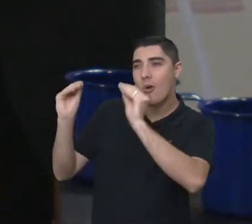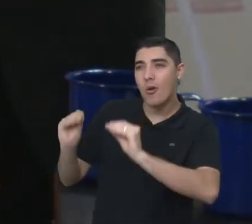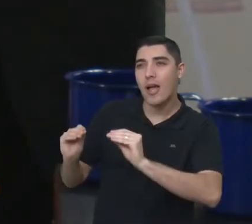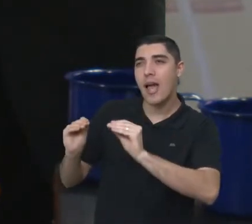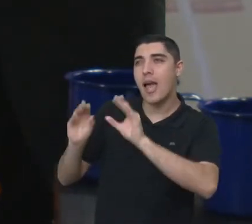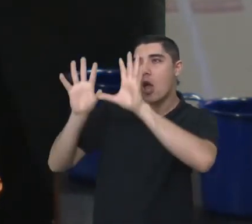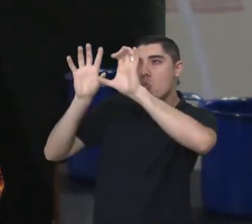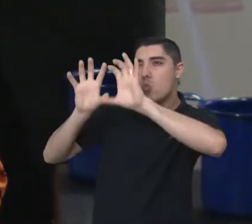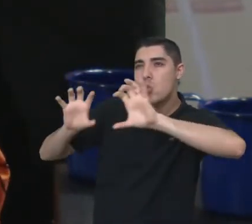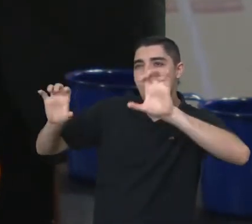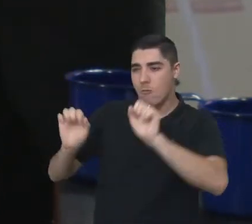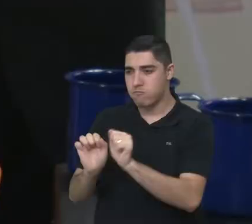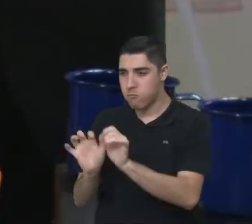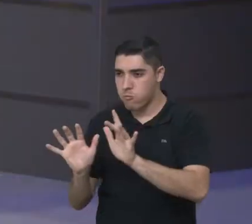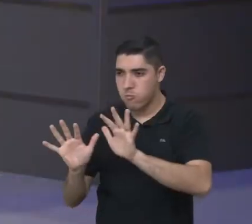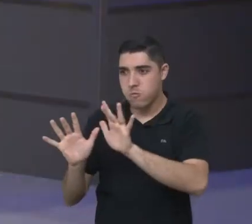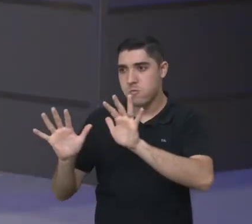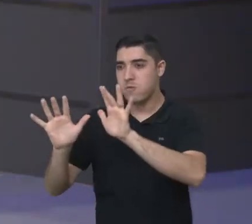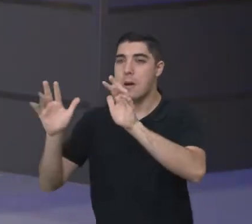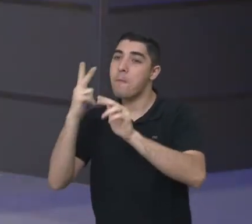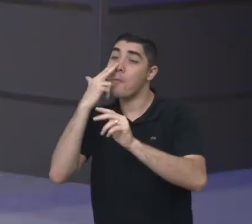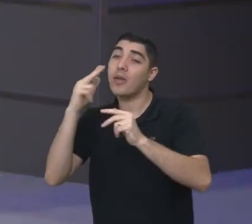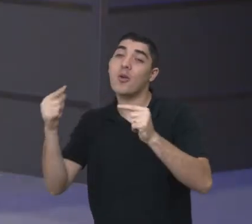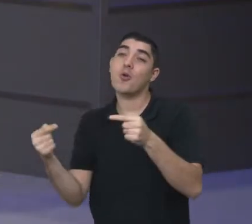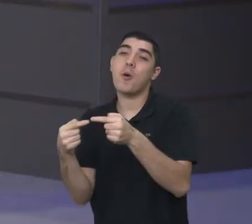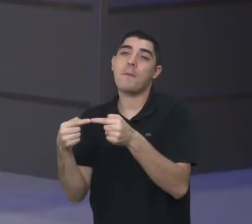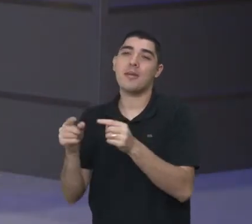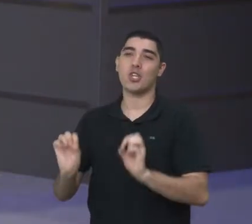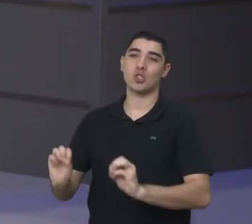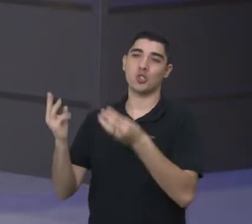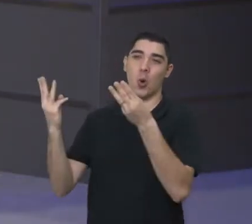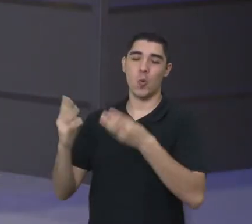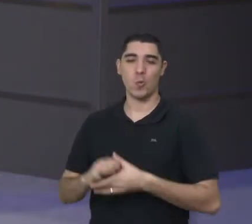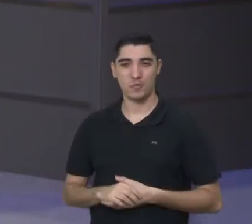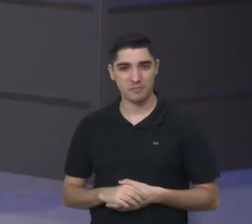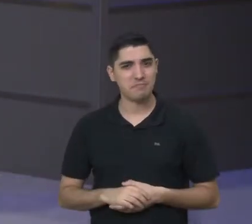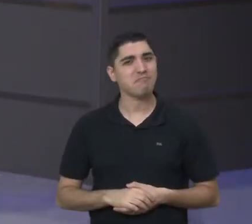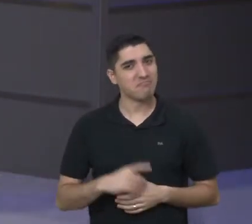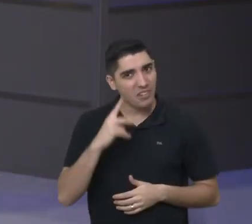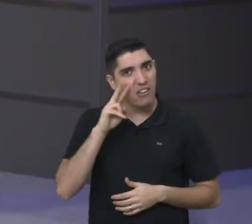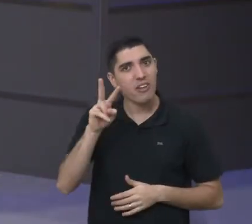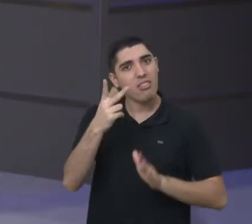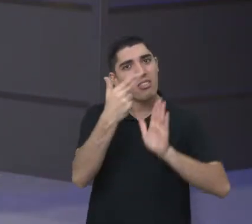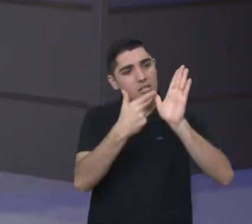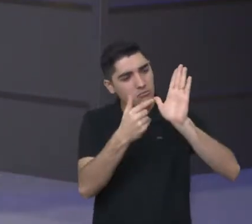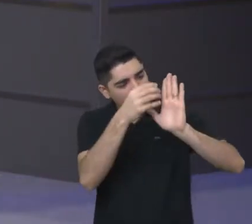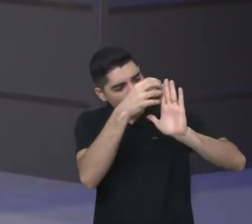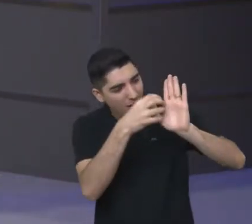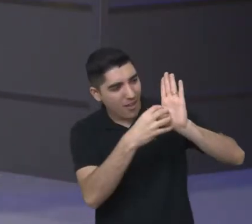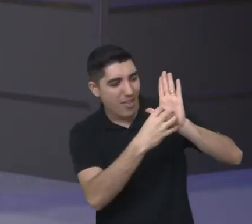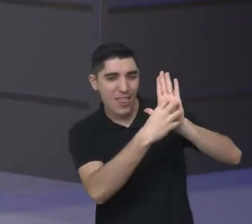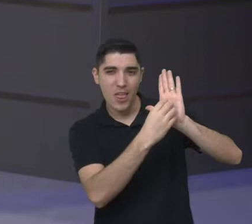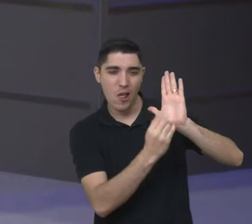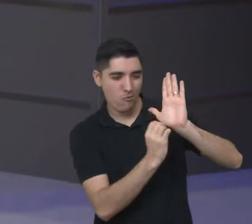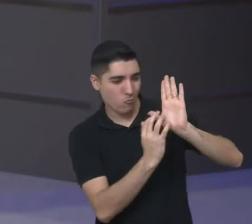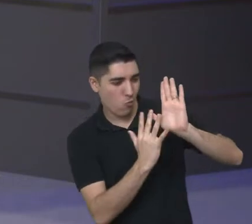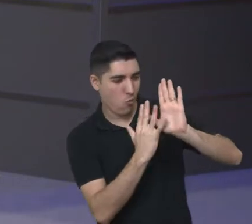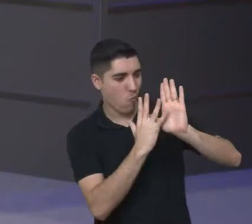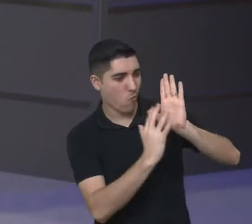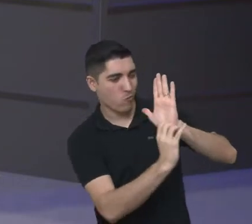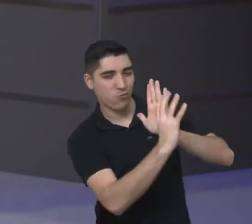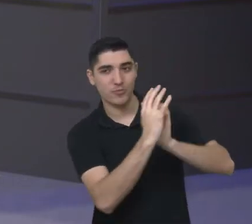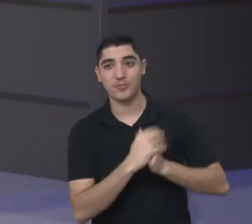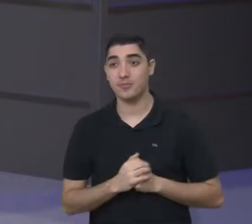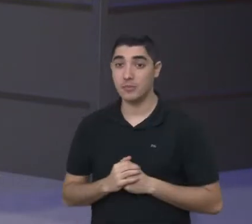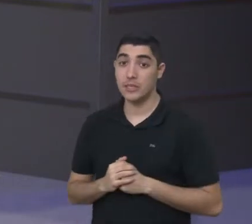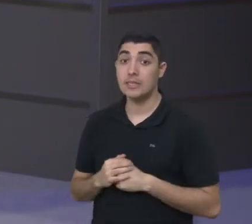fumaça porque faz parte do show, né? Dá pra ver aqui, né, tá, os contornos, enfim. E as cores também porque tinha que